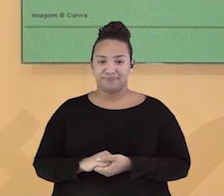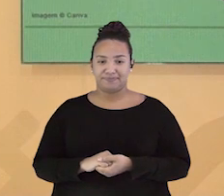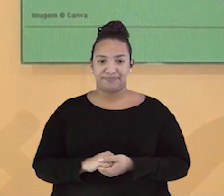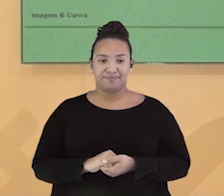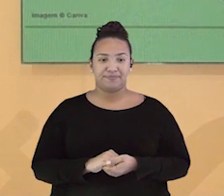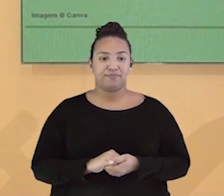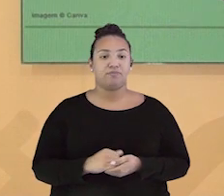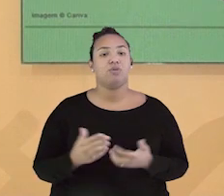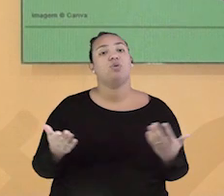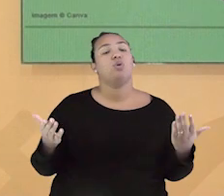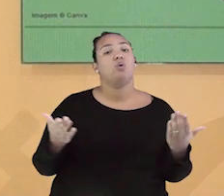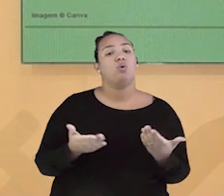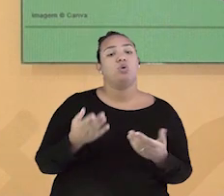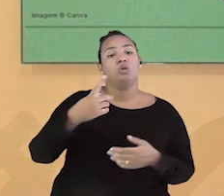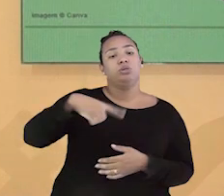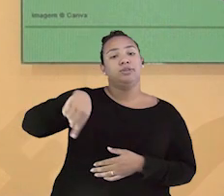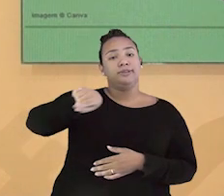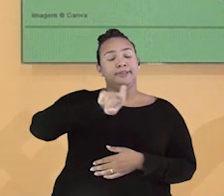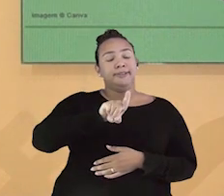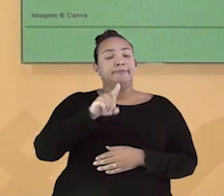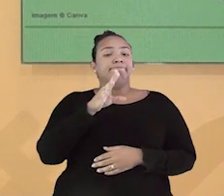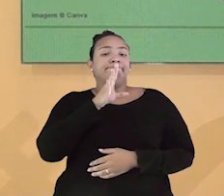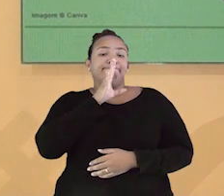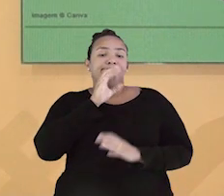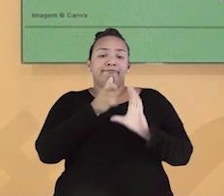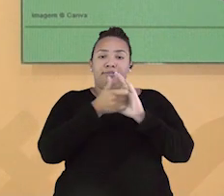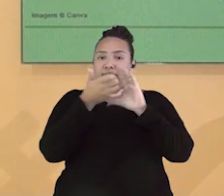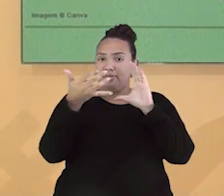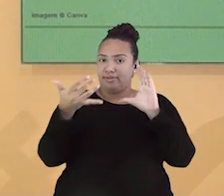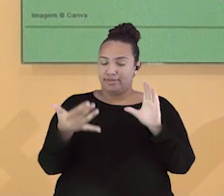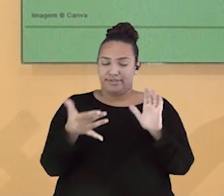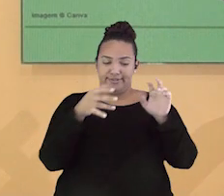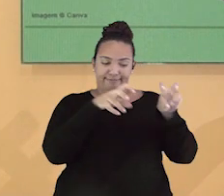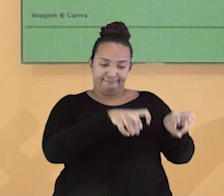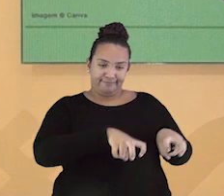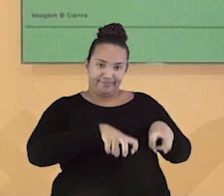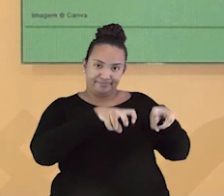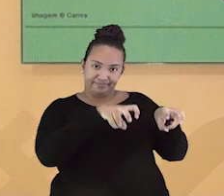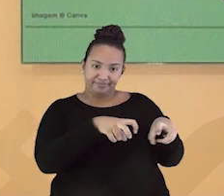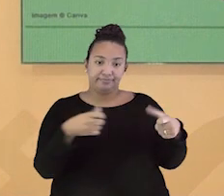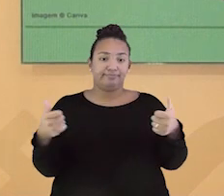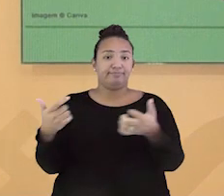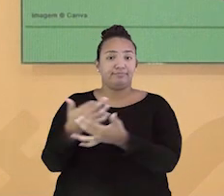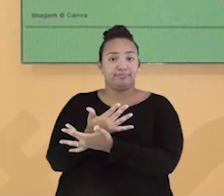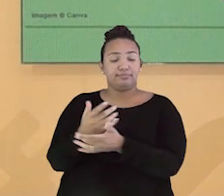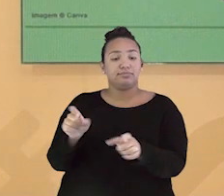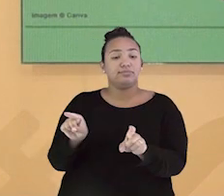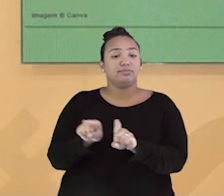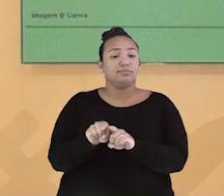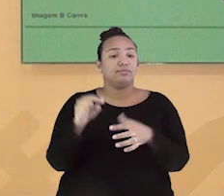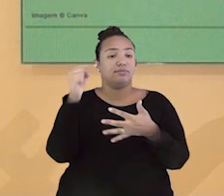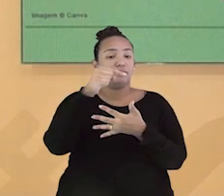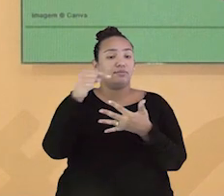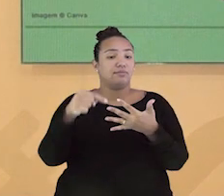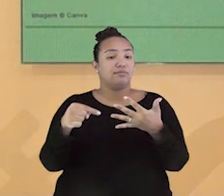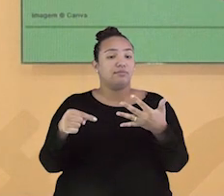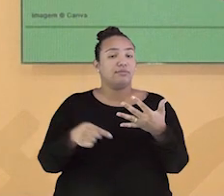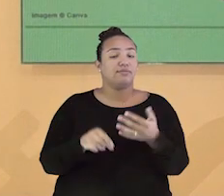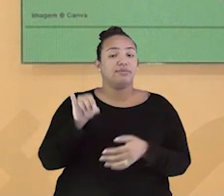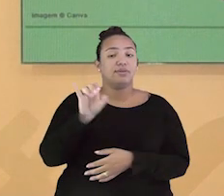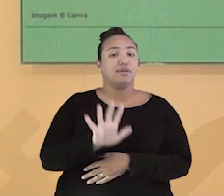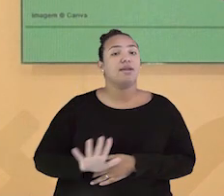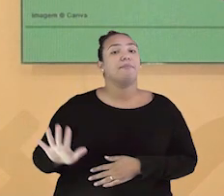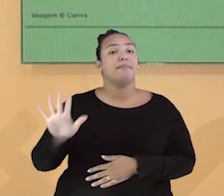Hoje, conhecemos as características da vida no campo e na cidade, e também os elementos que compõem a paisagem desses